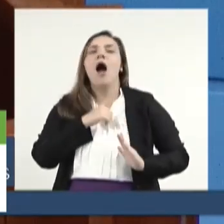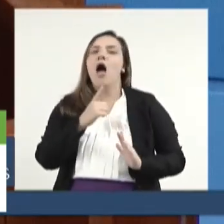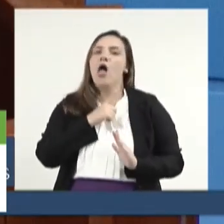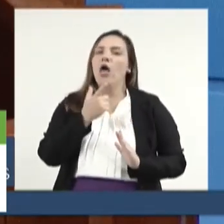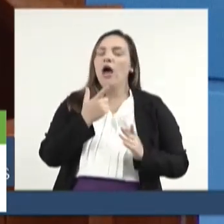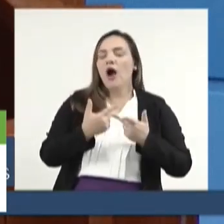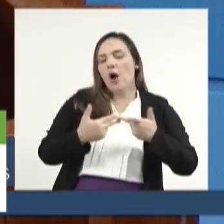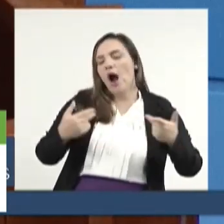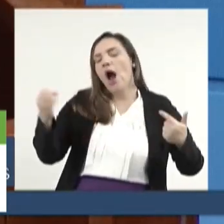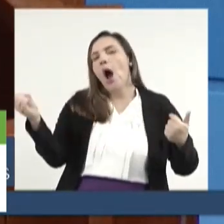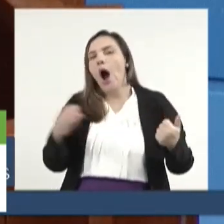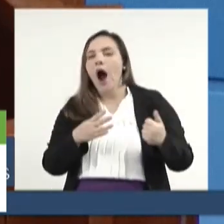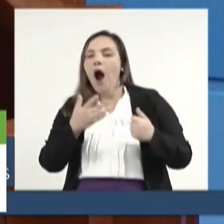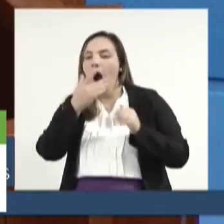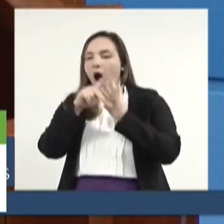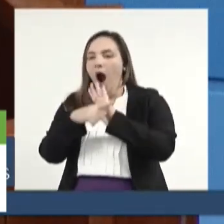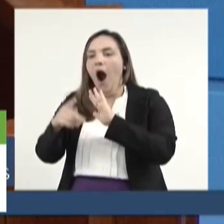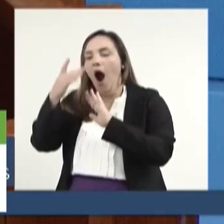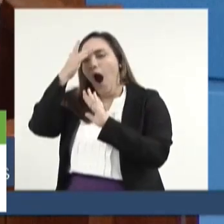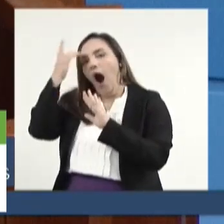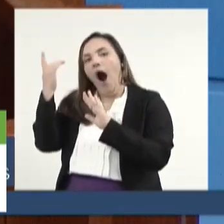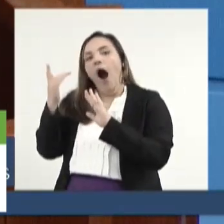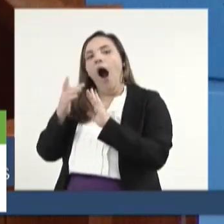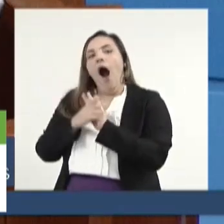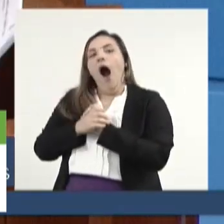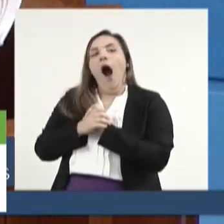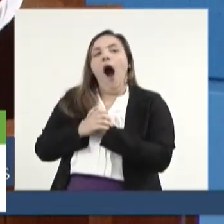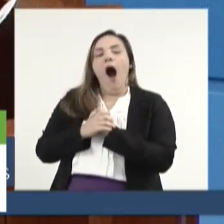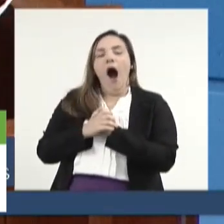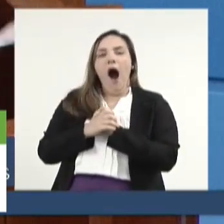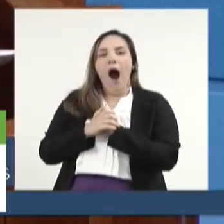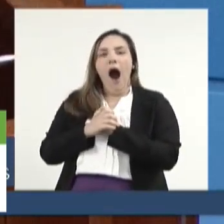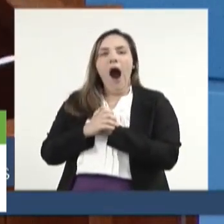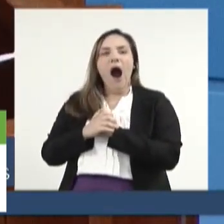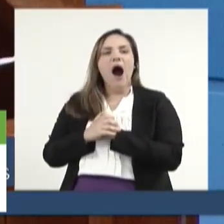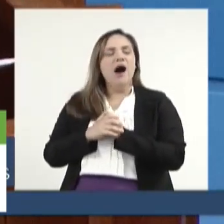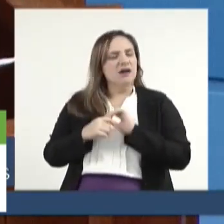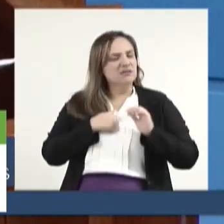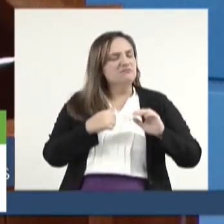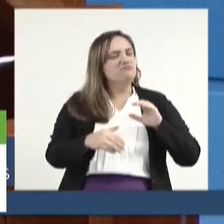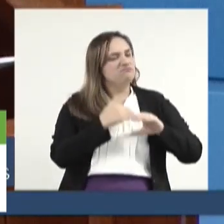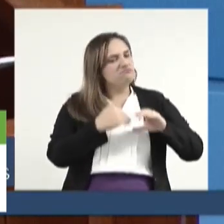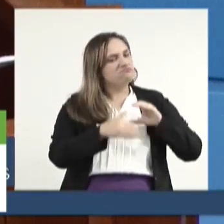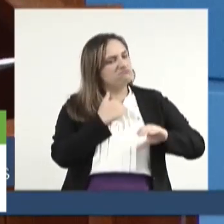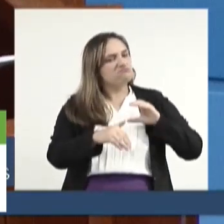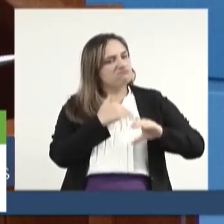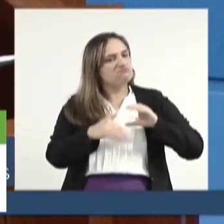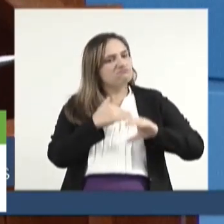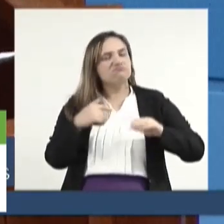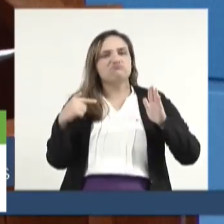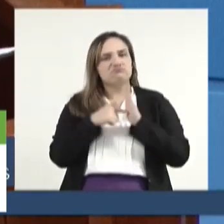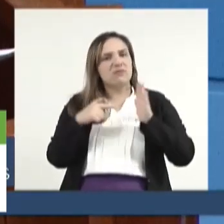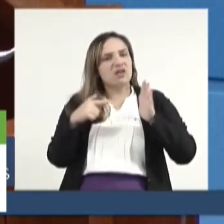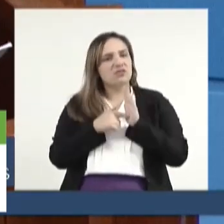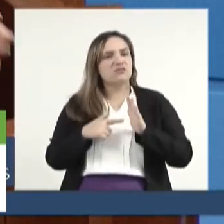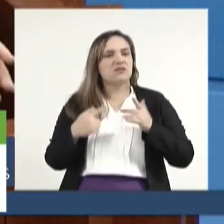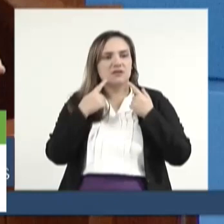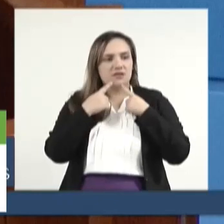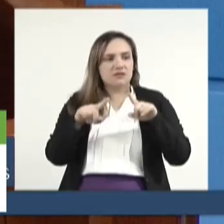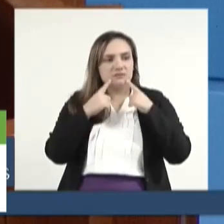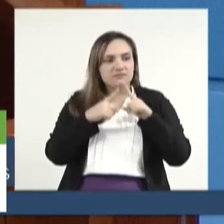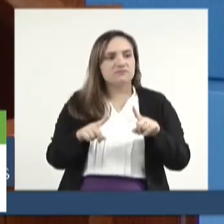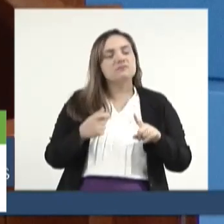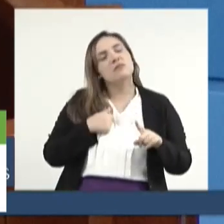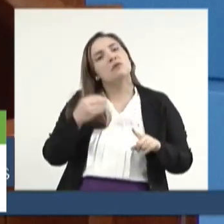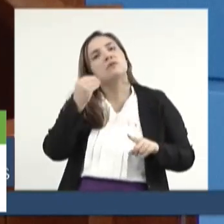aos contratados. Naquele momento, a gente começou a receber várias mensagens e denúncias e reclamações, e